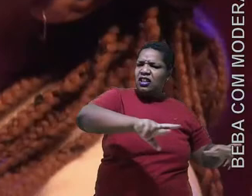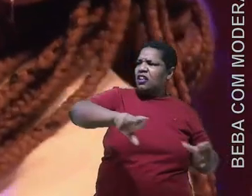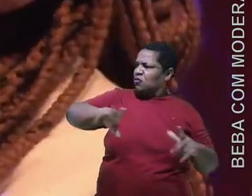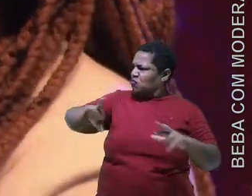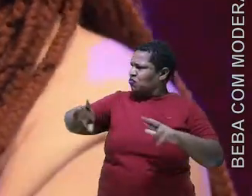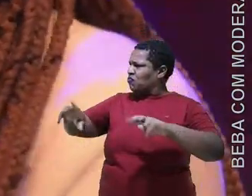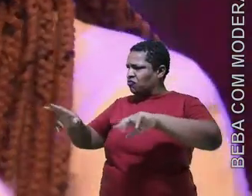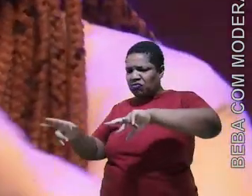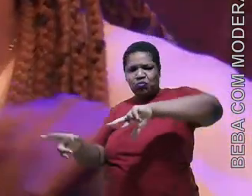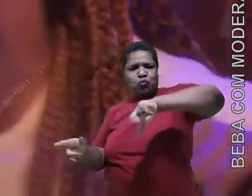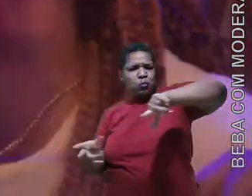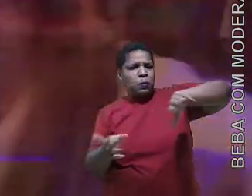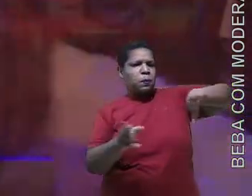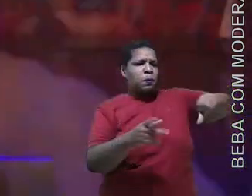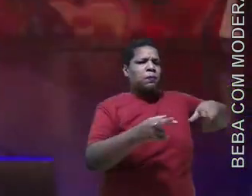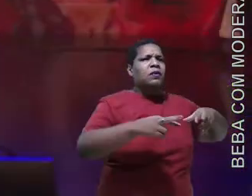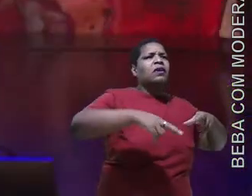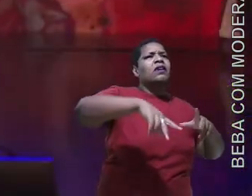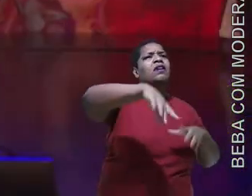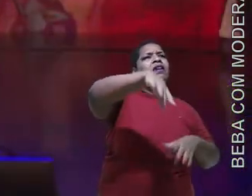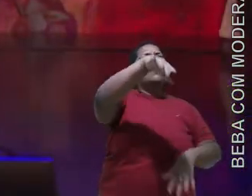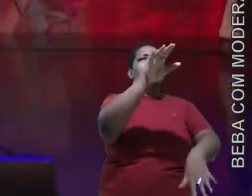E aí